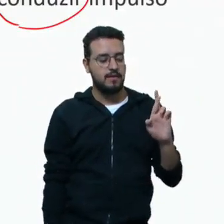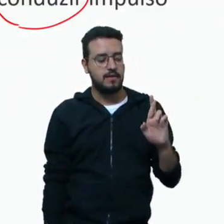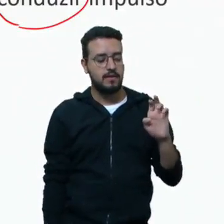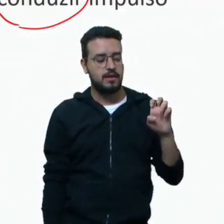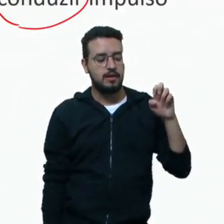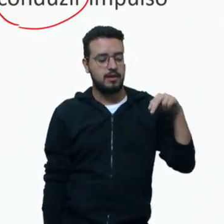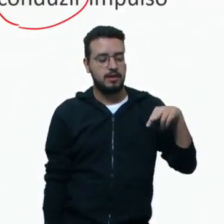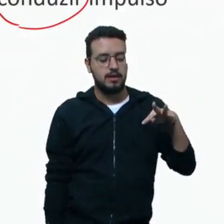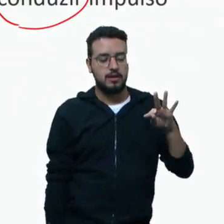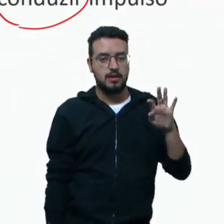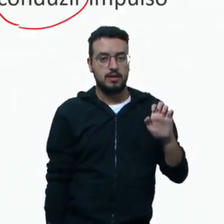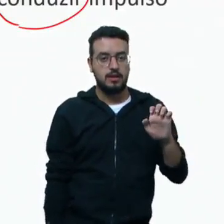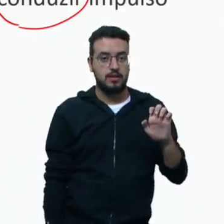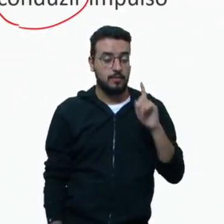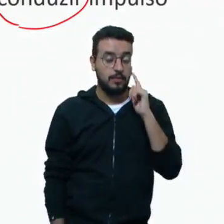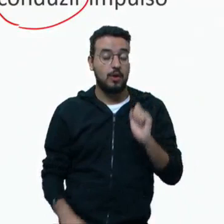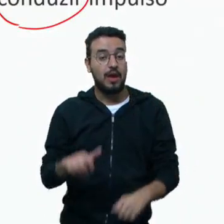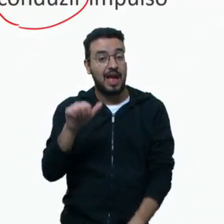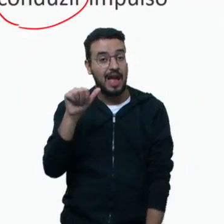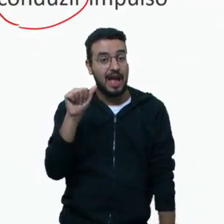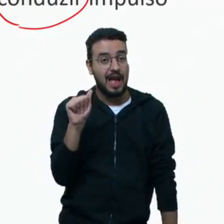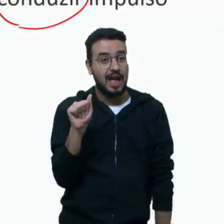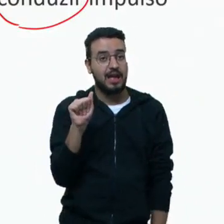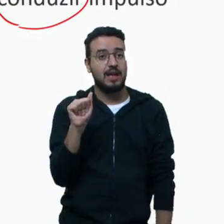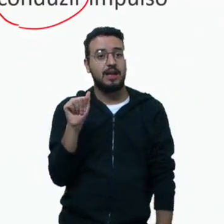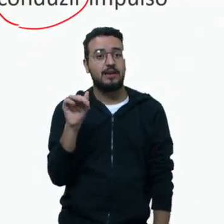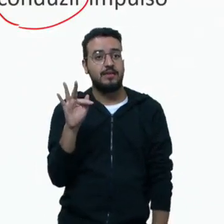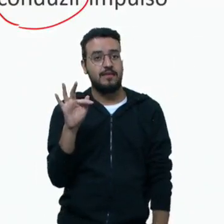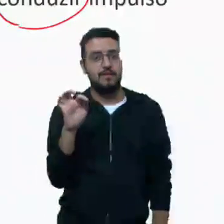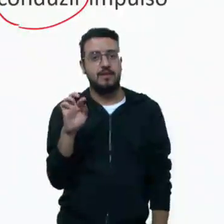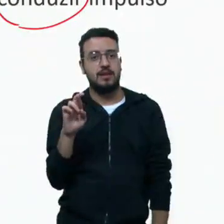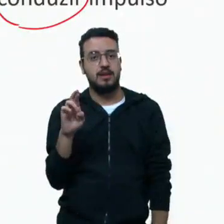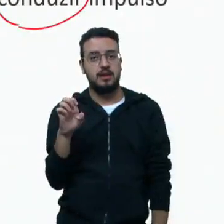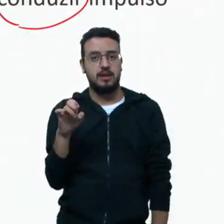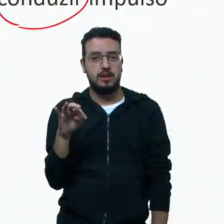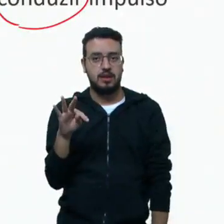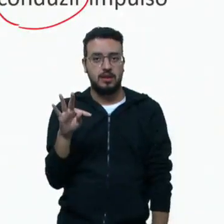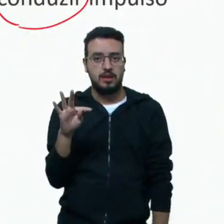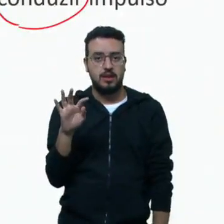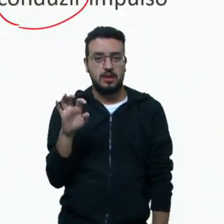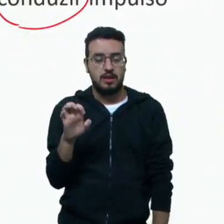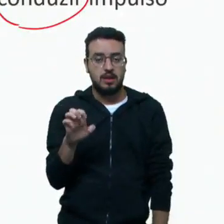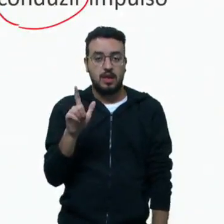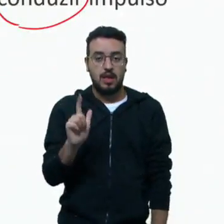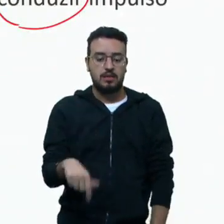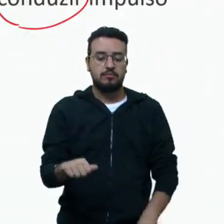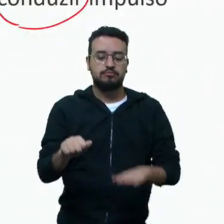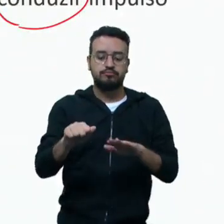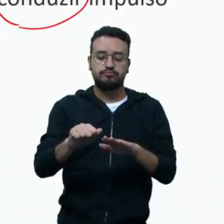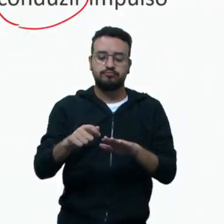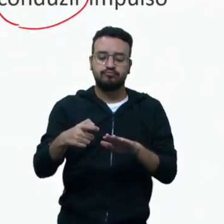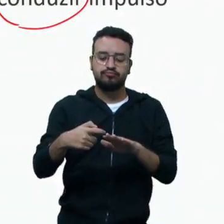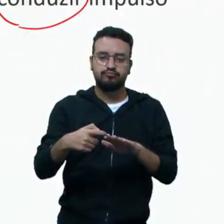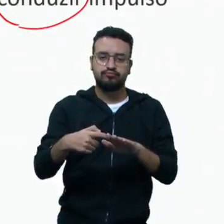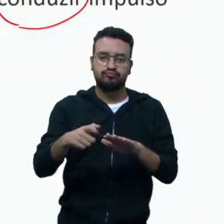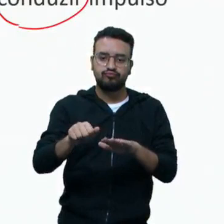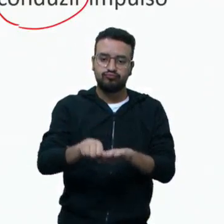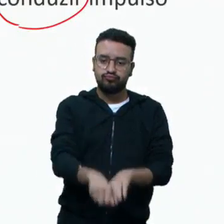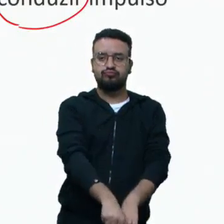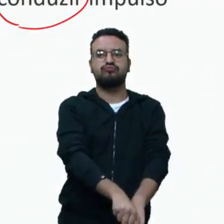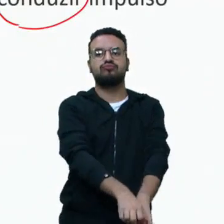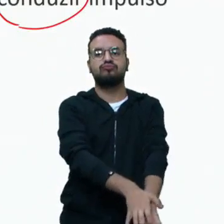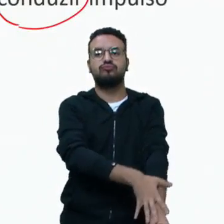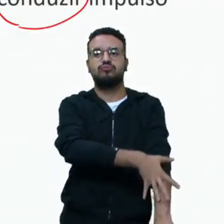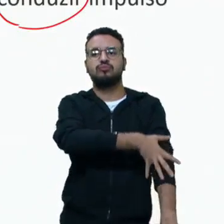dos receptores, corpúsculos especializados e terminações nervosas livres. E aí ele chega aqui,